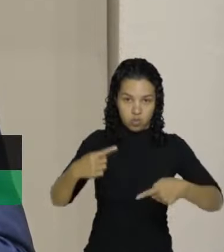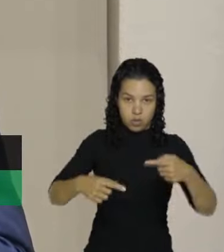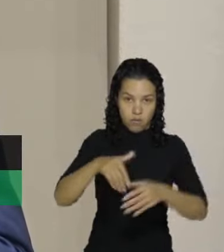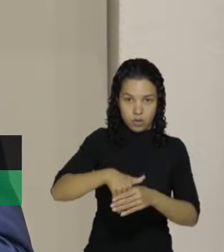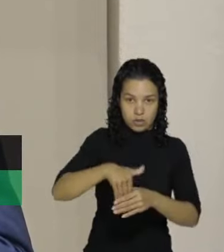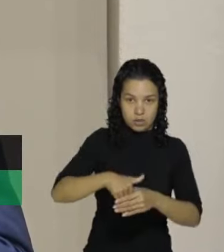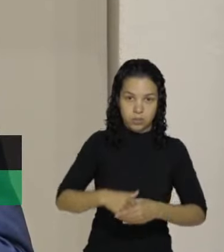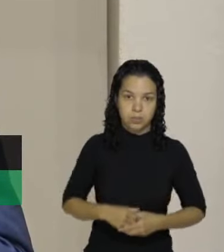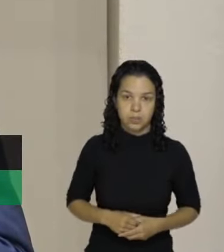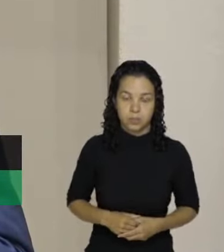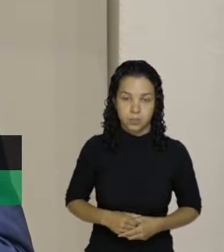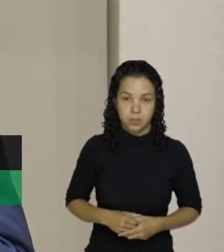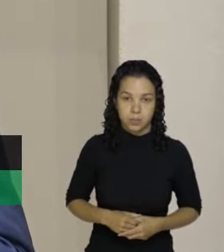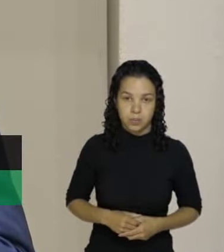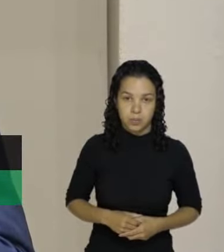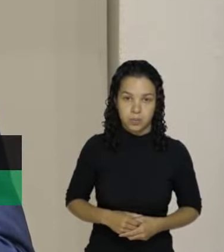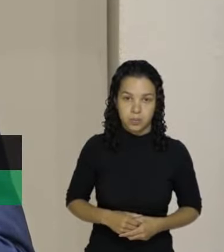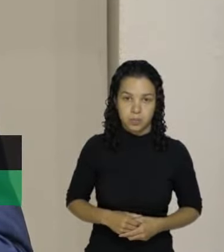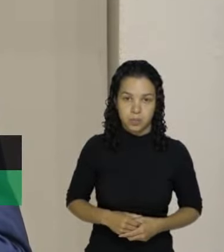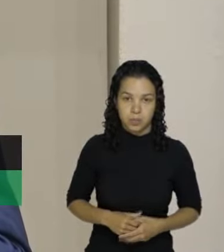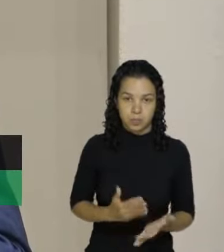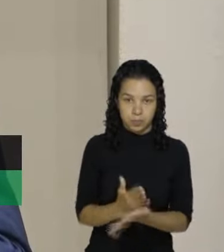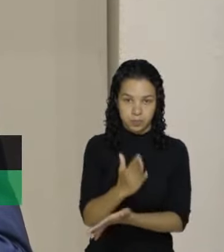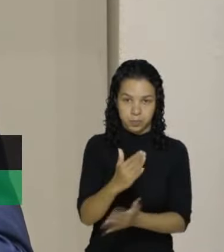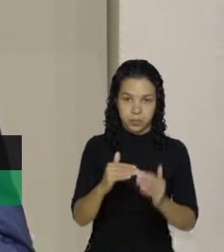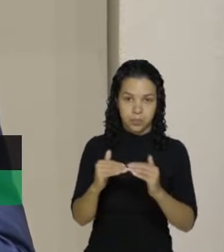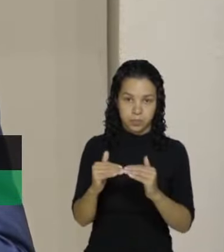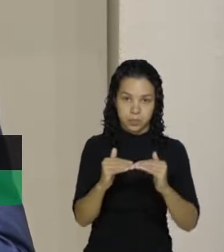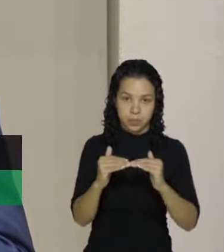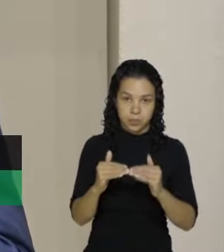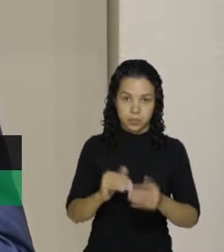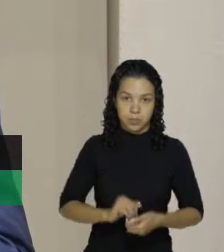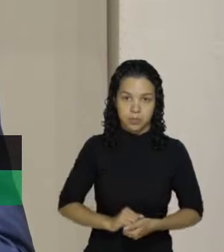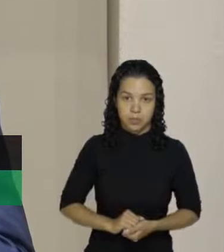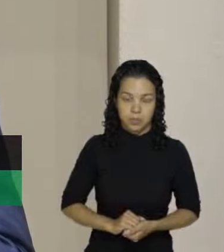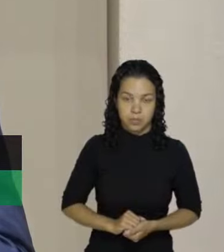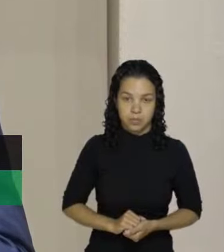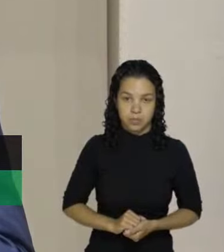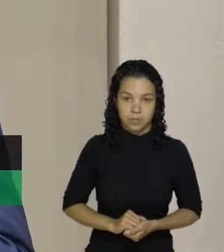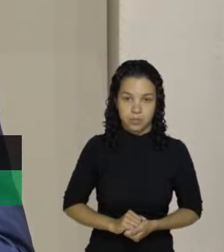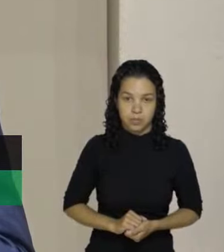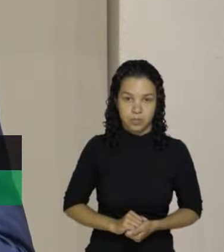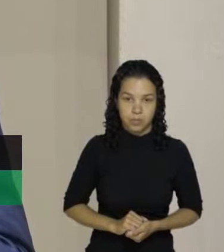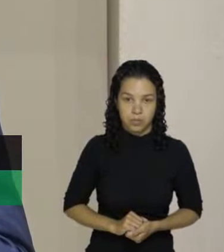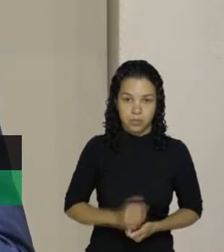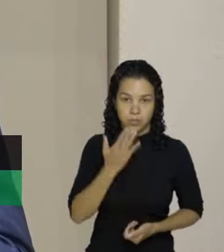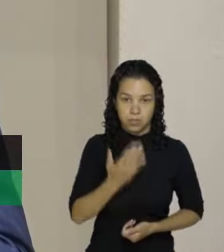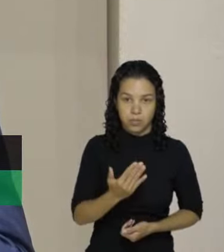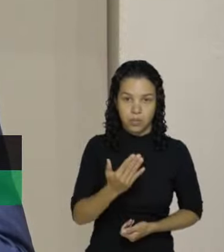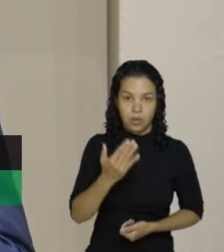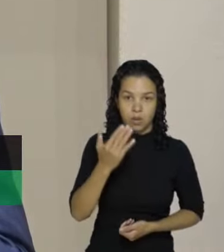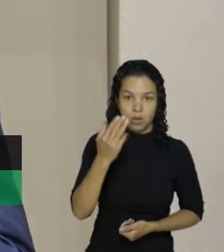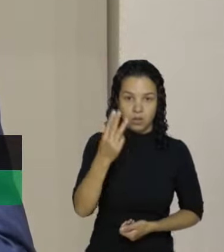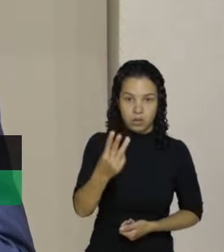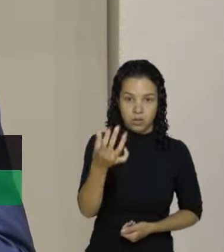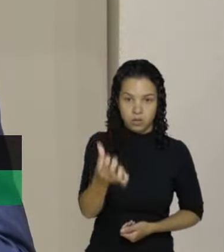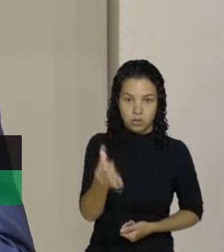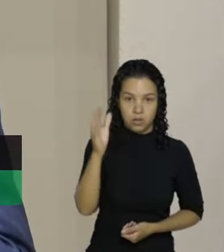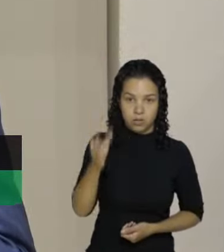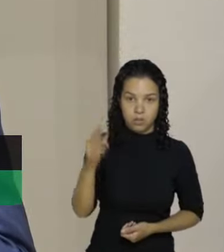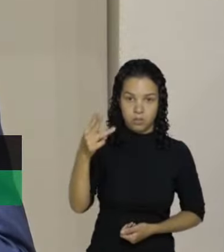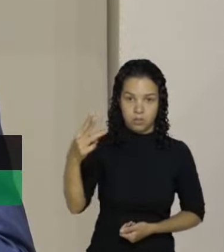deputados que aprovam permaneçam como se encontram. Aprovado por unanimidade. Pedido de informação